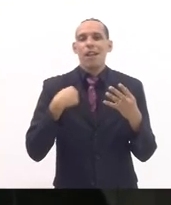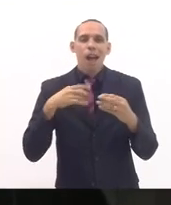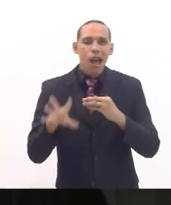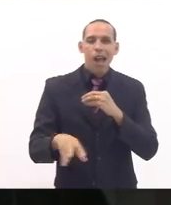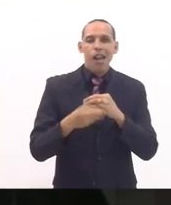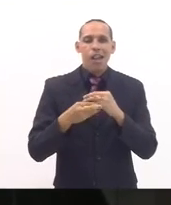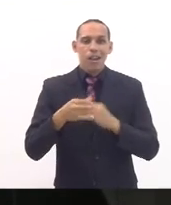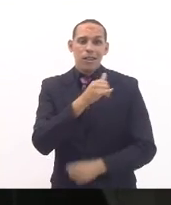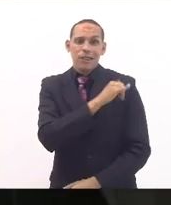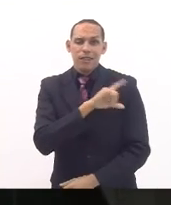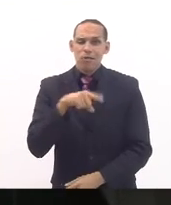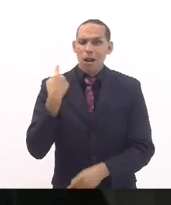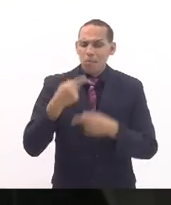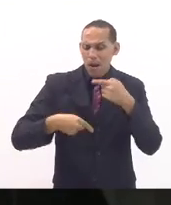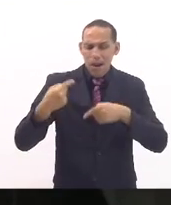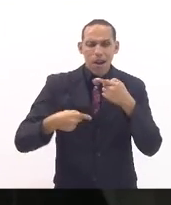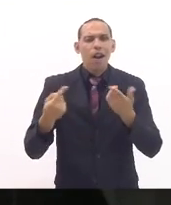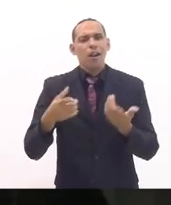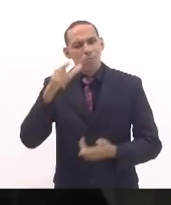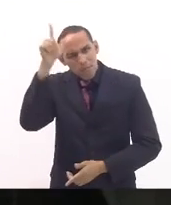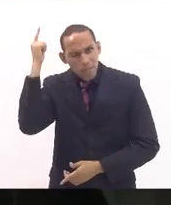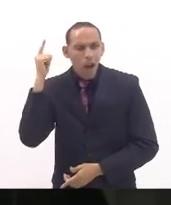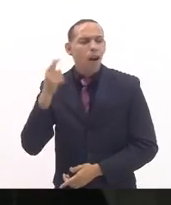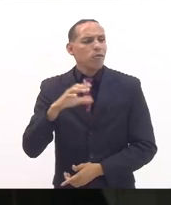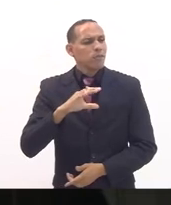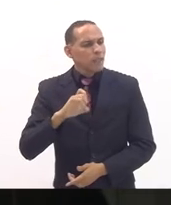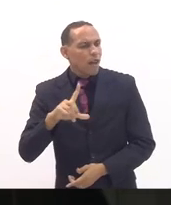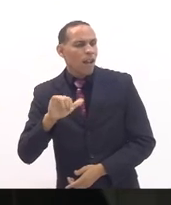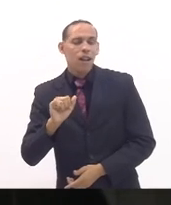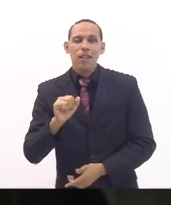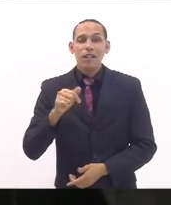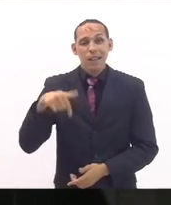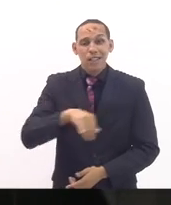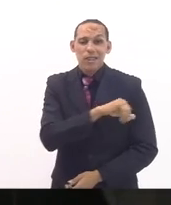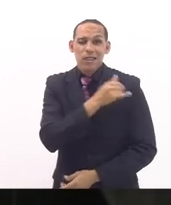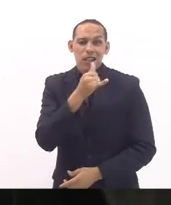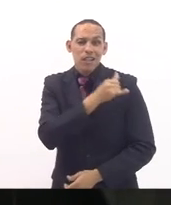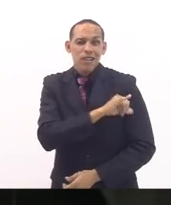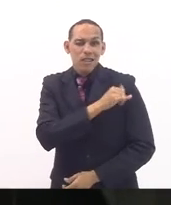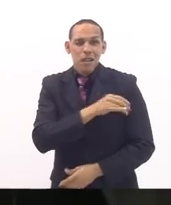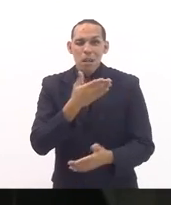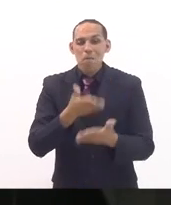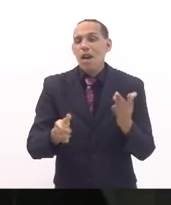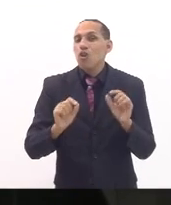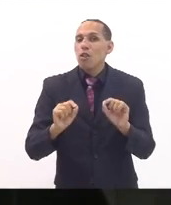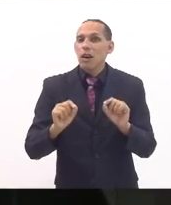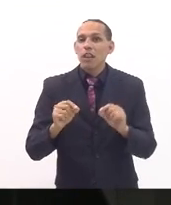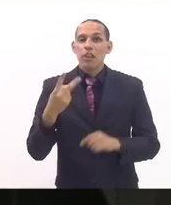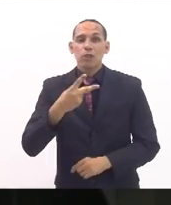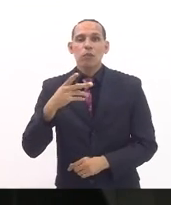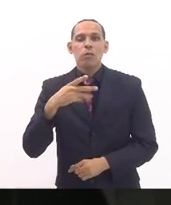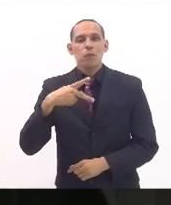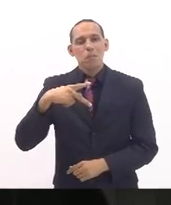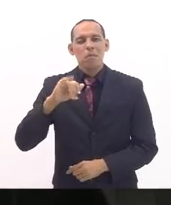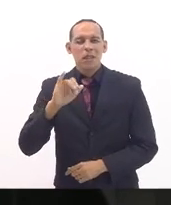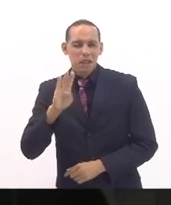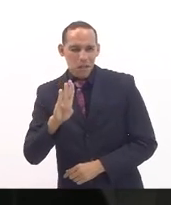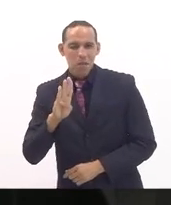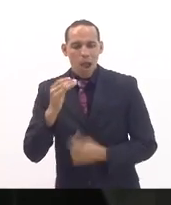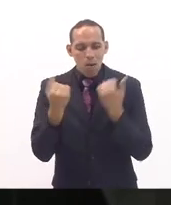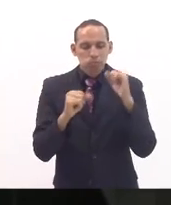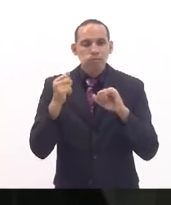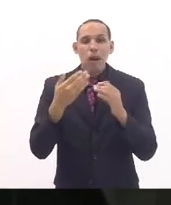que salvingando os Paulo Célia Jordão recentemente perdeu a posição de segundo PIB Industrial do Brasil para Minas Gerais